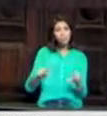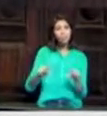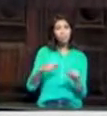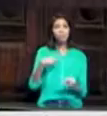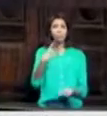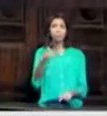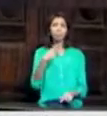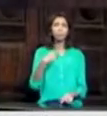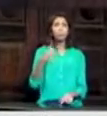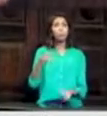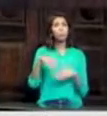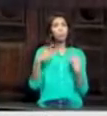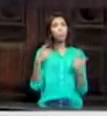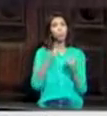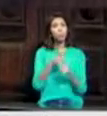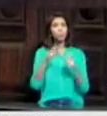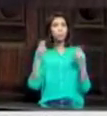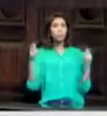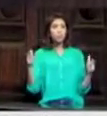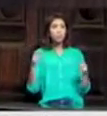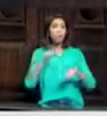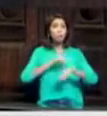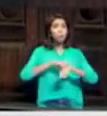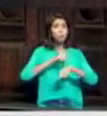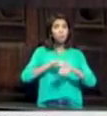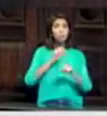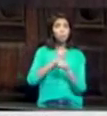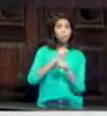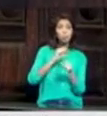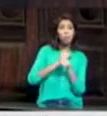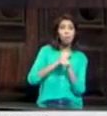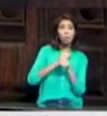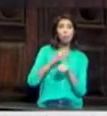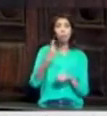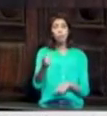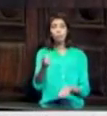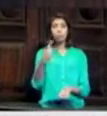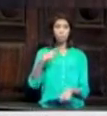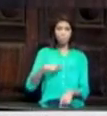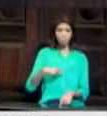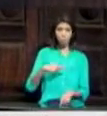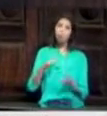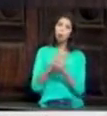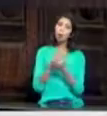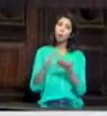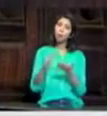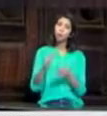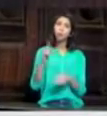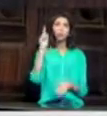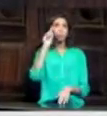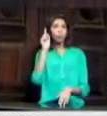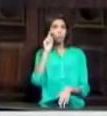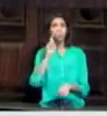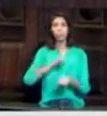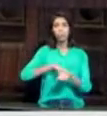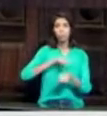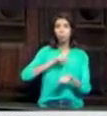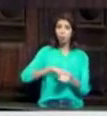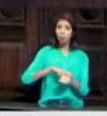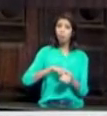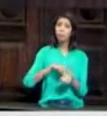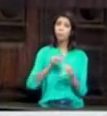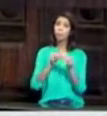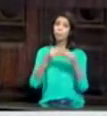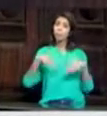consequentemente, a ampliação dos intervalos entre uma viagem e outra, em alguns dias da semana, em alguns horários, com graves